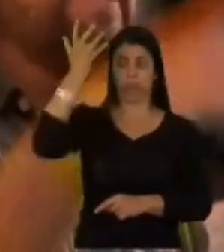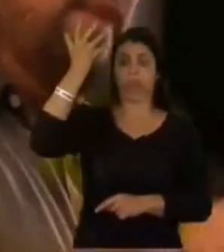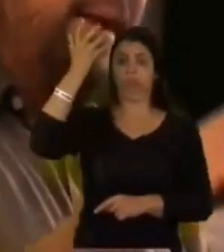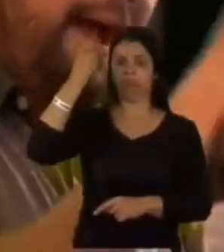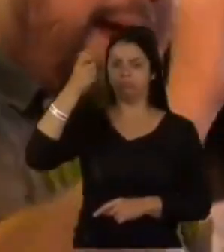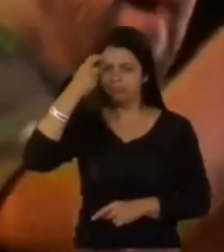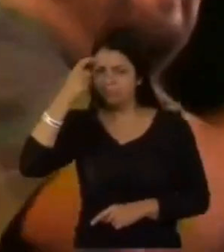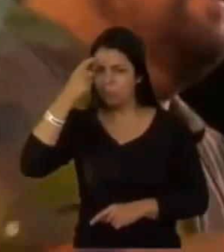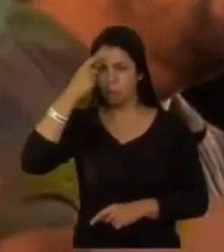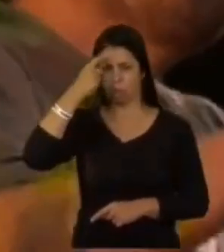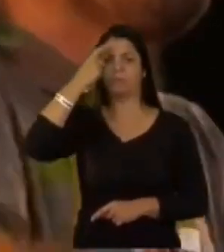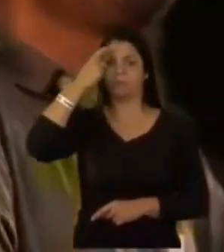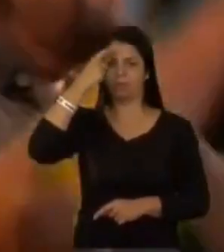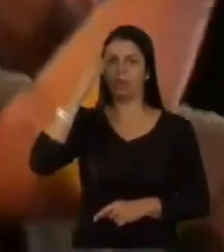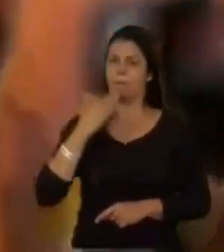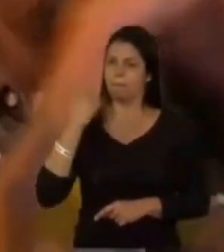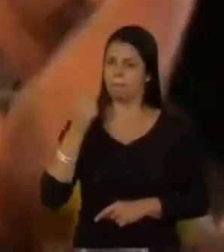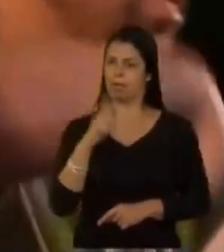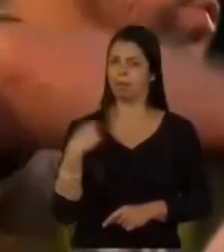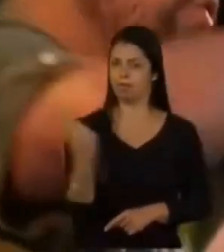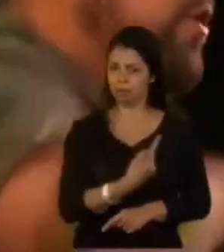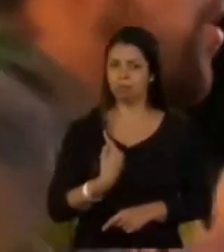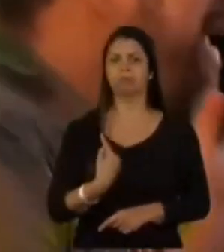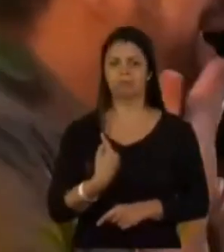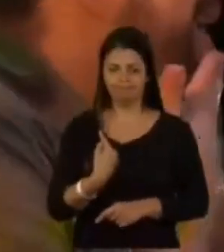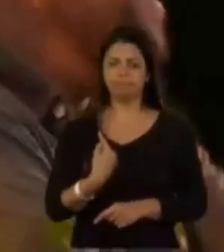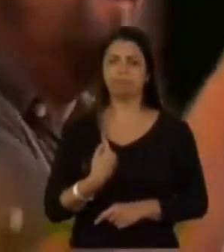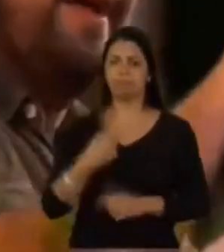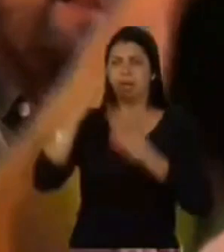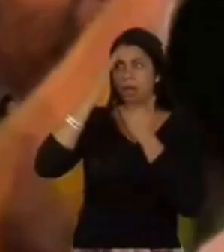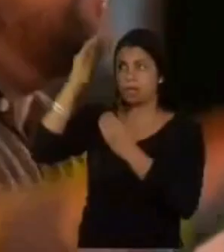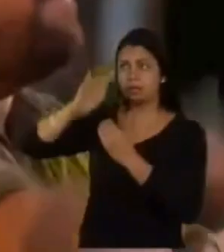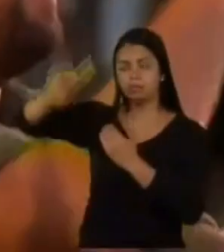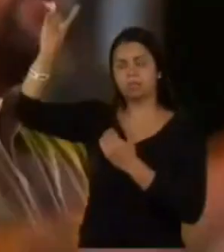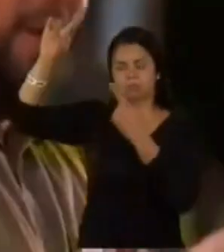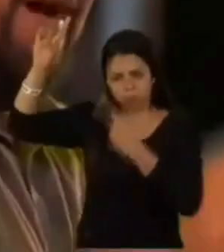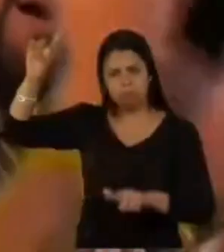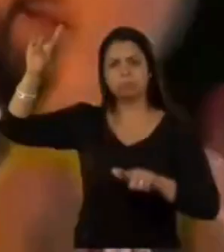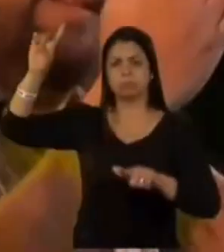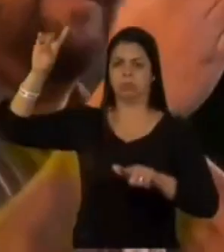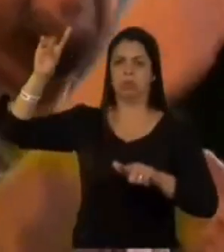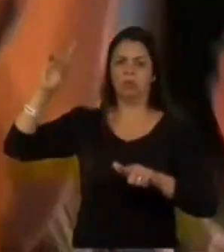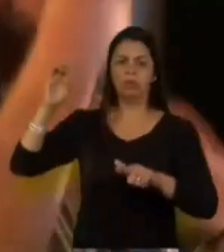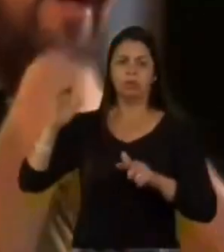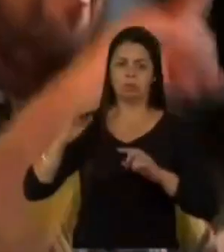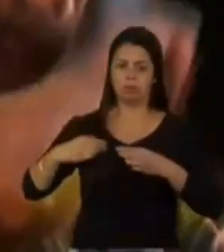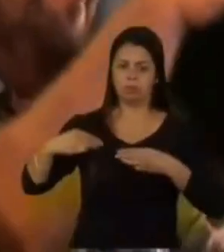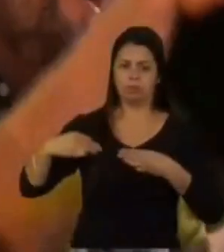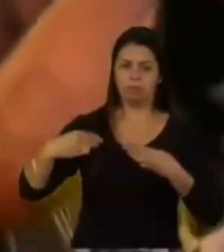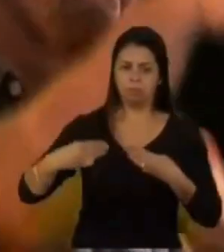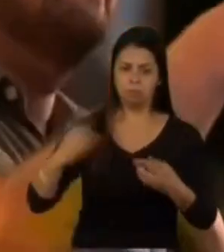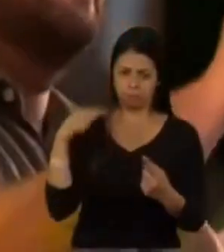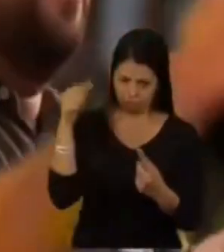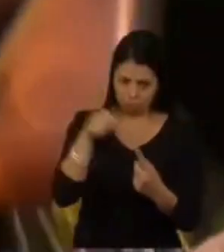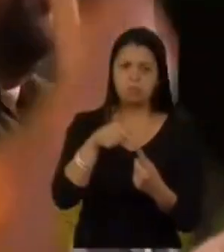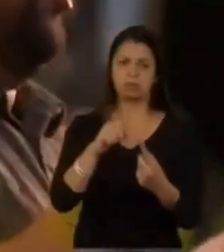com razão o melhor para todos nós. Agradeço a Deus mais uma vez pela missão de ser um chefe